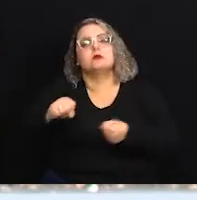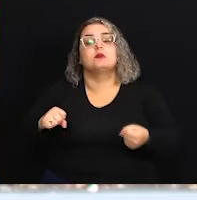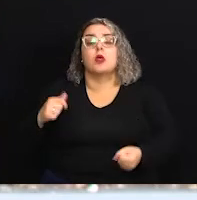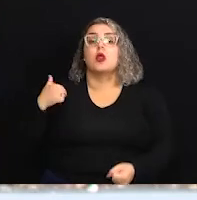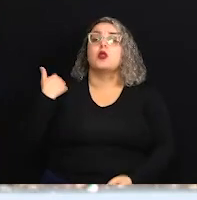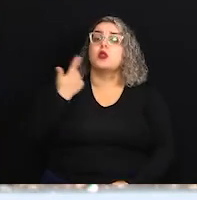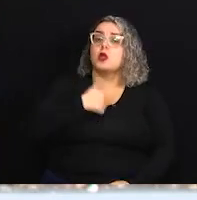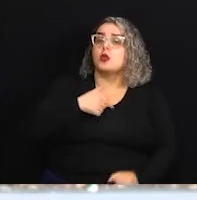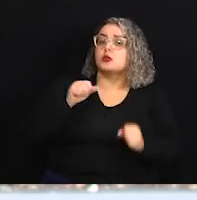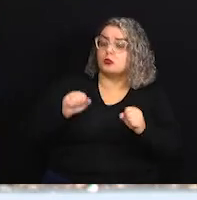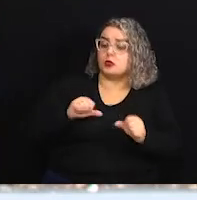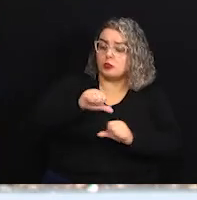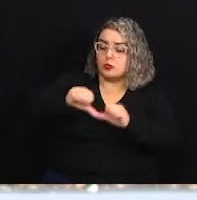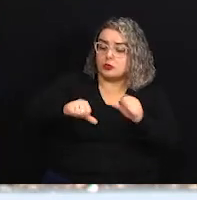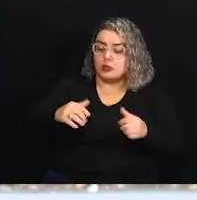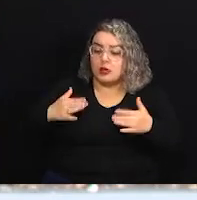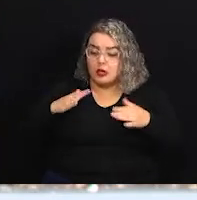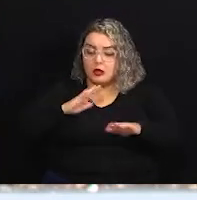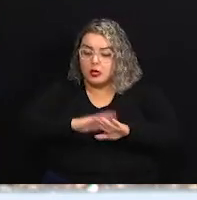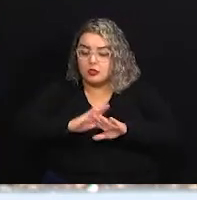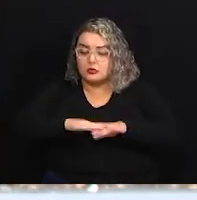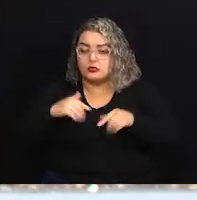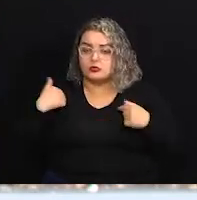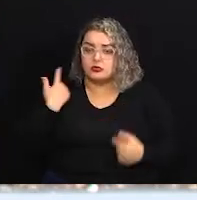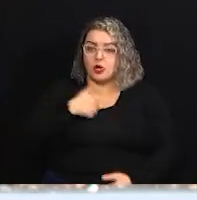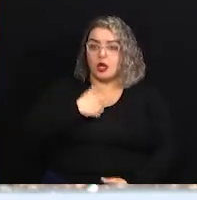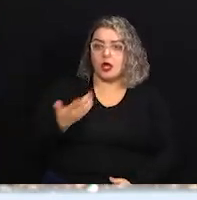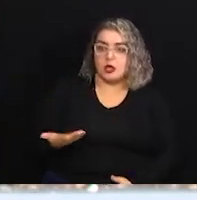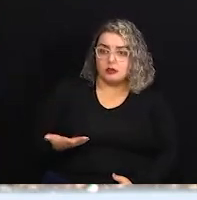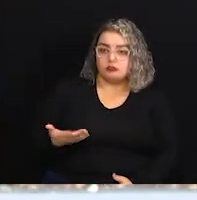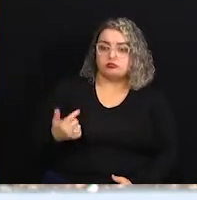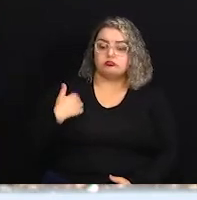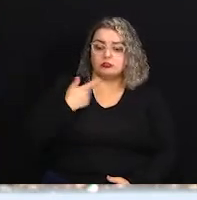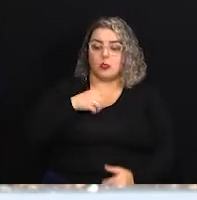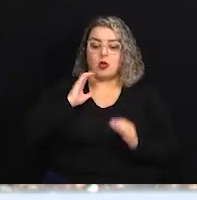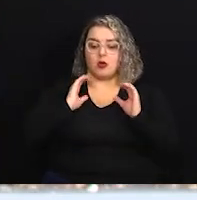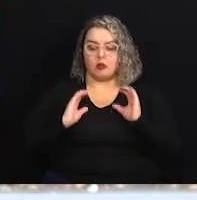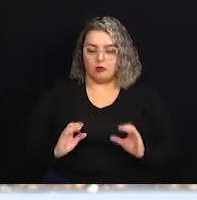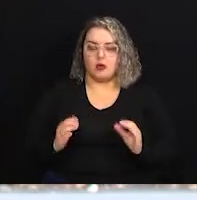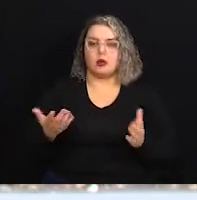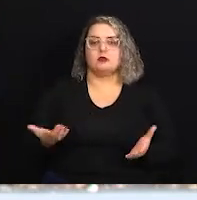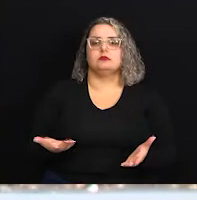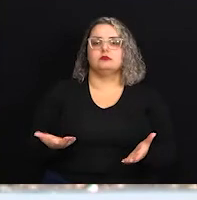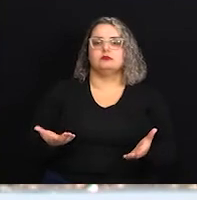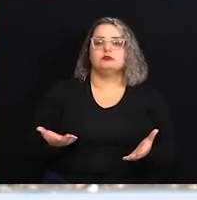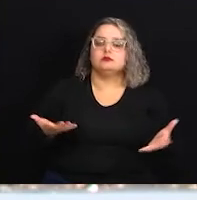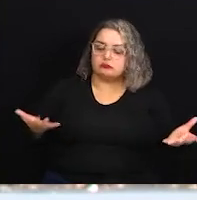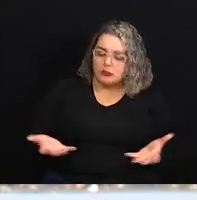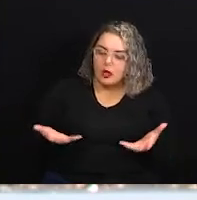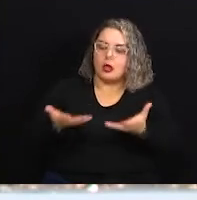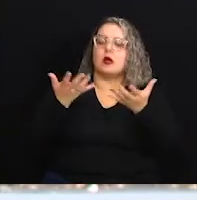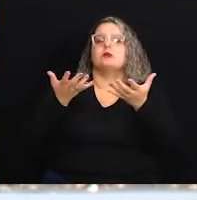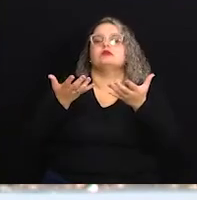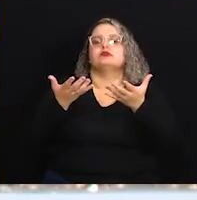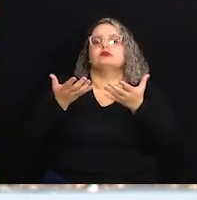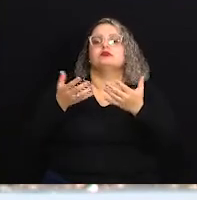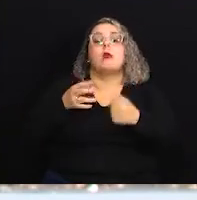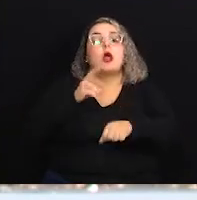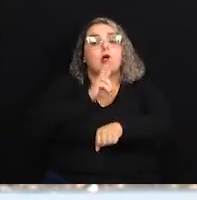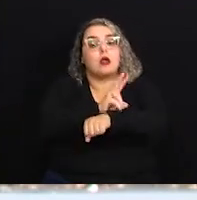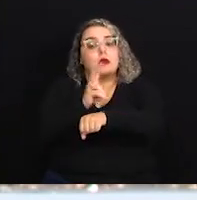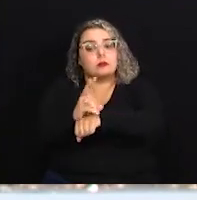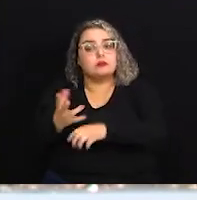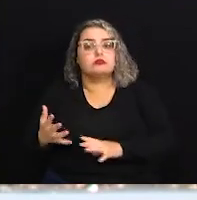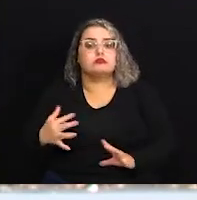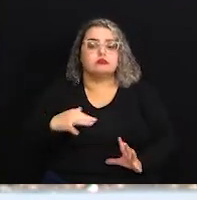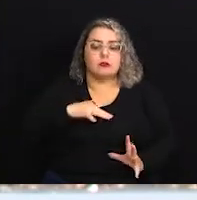sustentável. Nós podemos, mudando as nossas atitudes, mudando o nosso comportamento, contribuir para